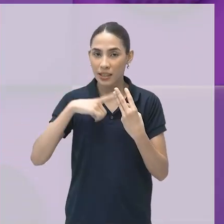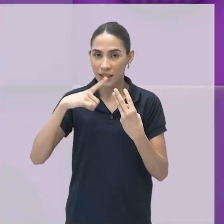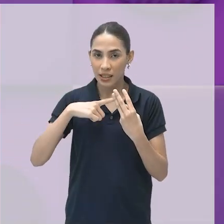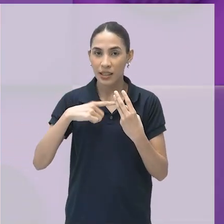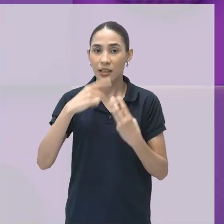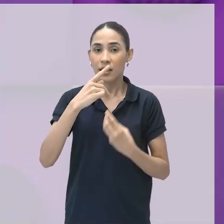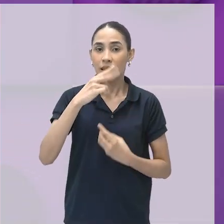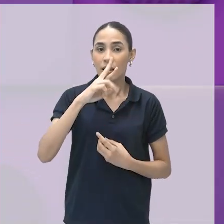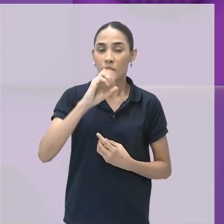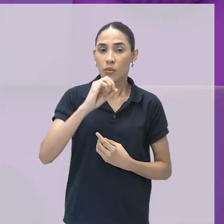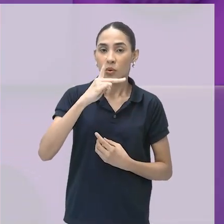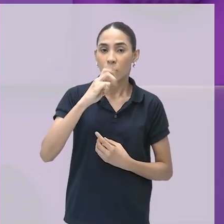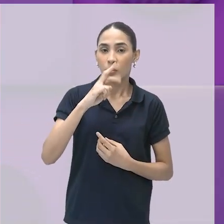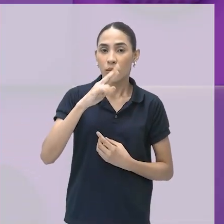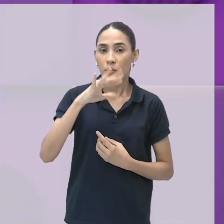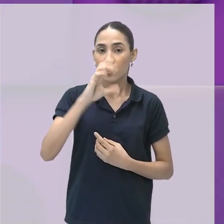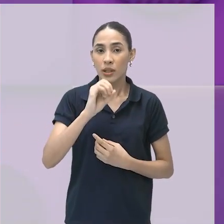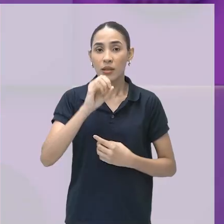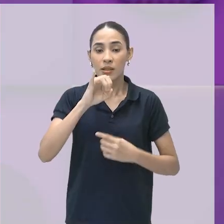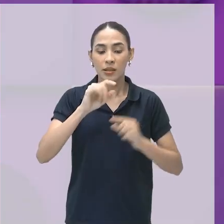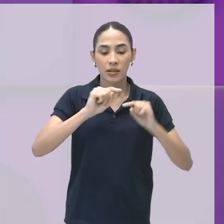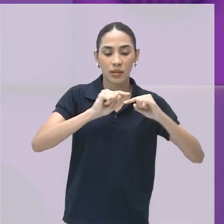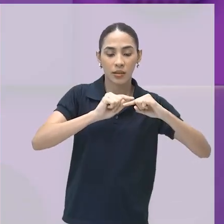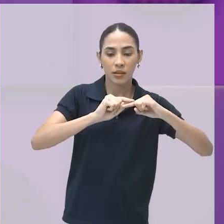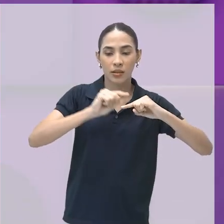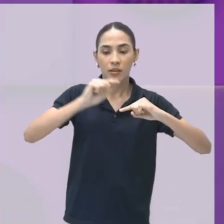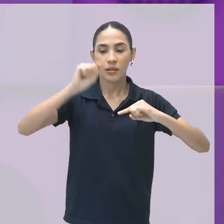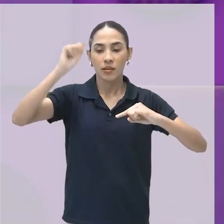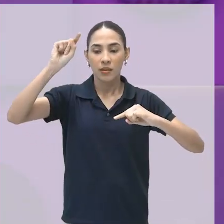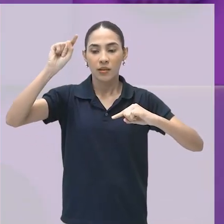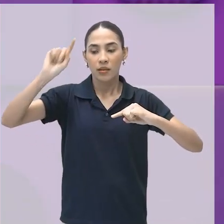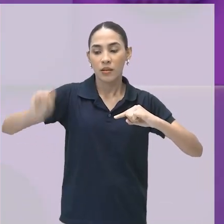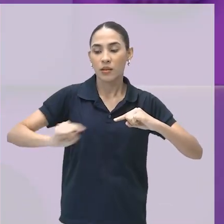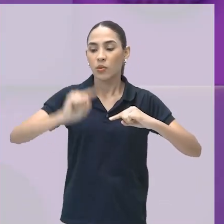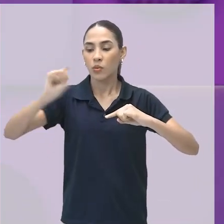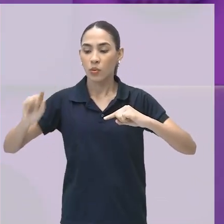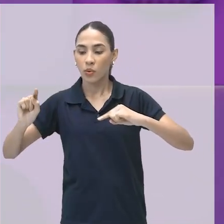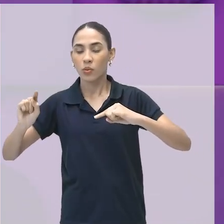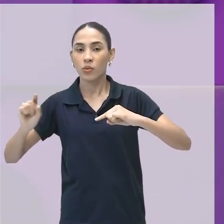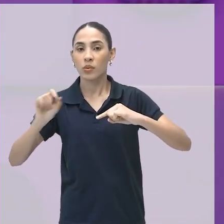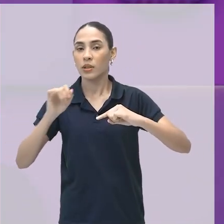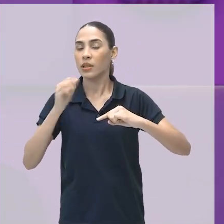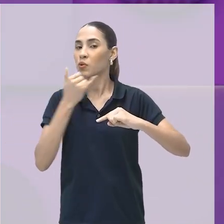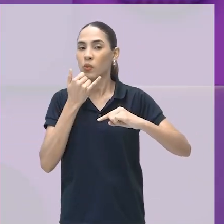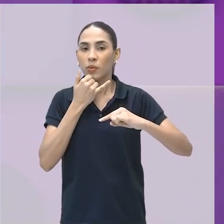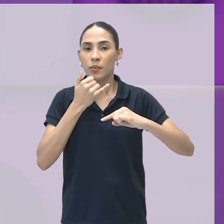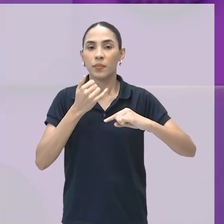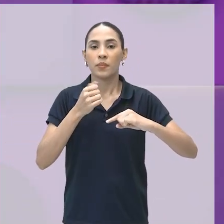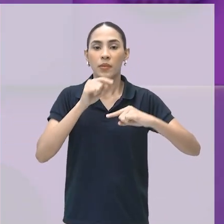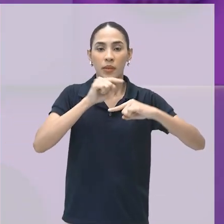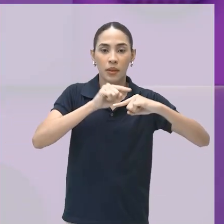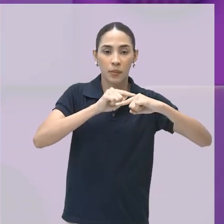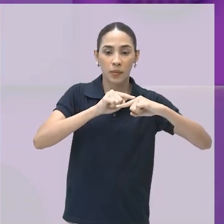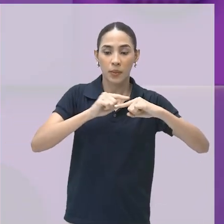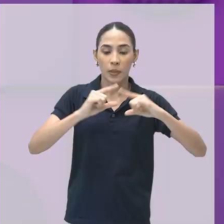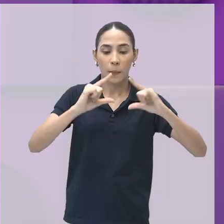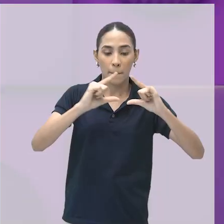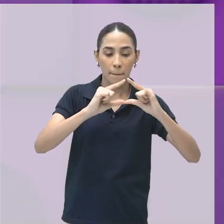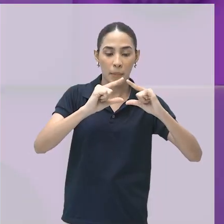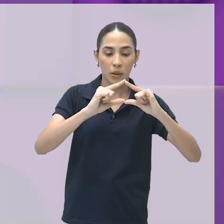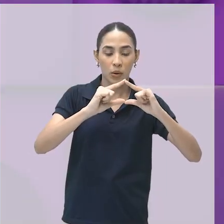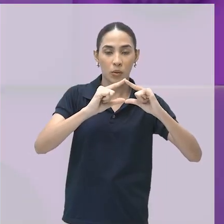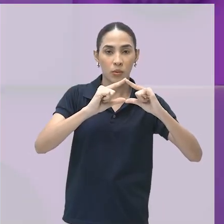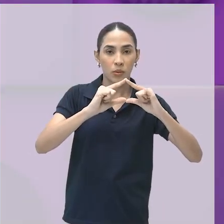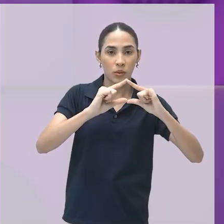essa proporcionalidade. Se o primeiro lado dobrar, o primeiro lado do outro... Aliás, se o primeiro lado do triângulo menor tiver